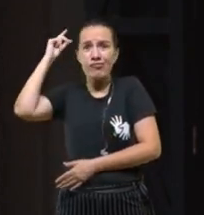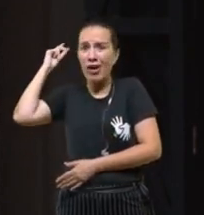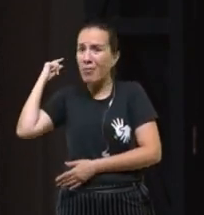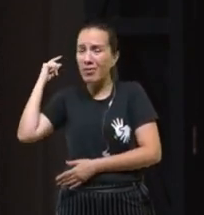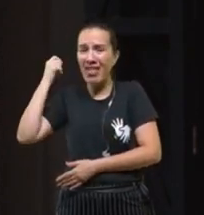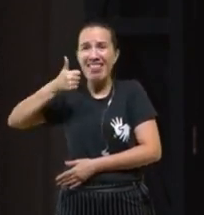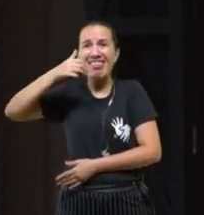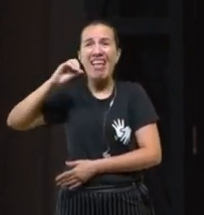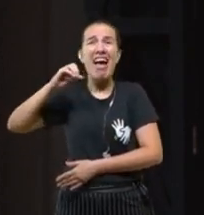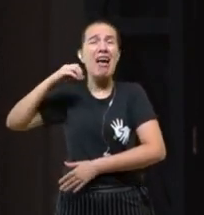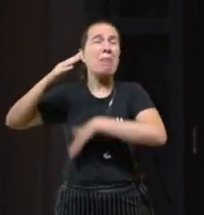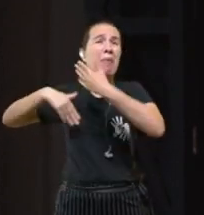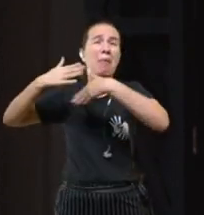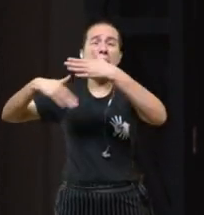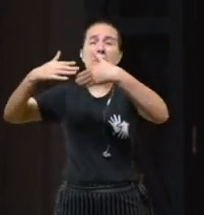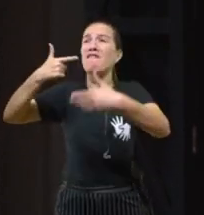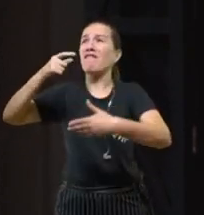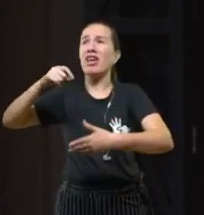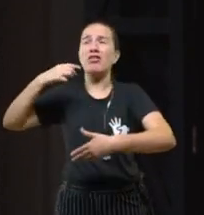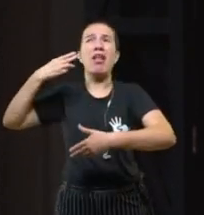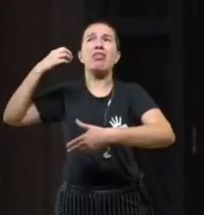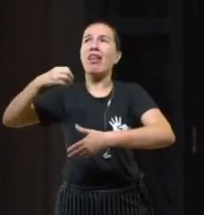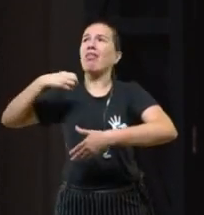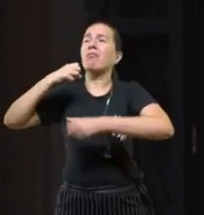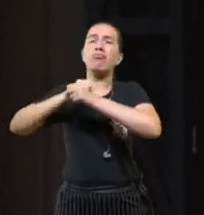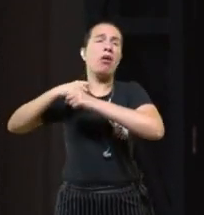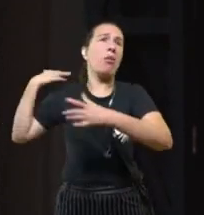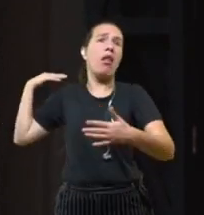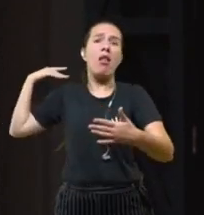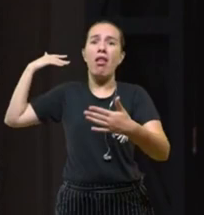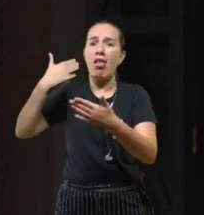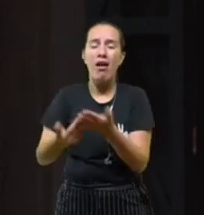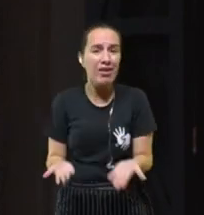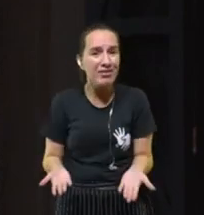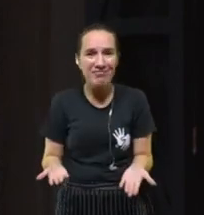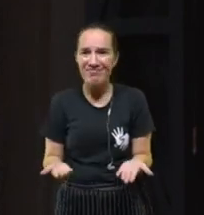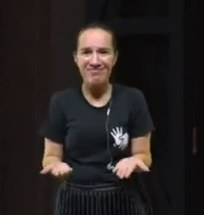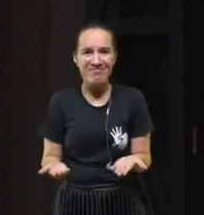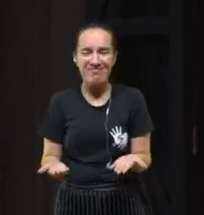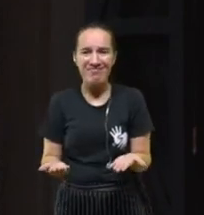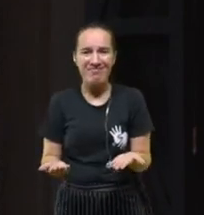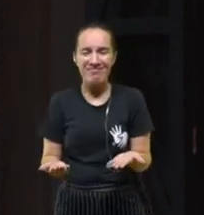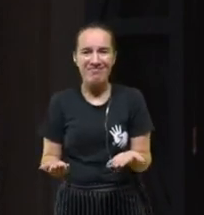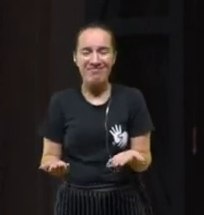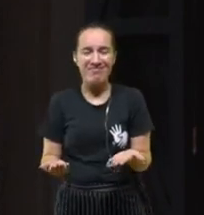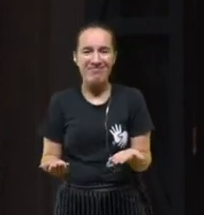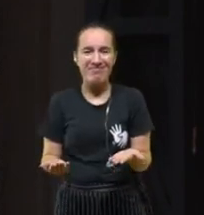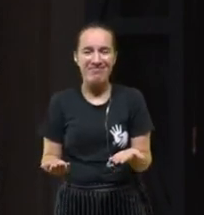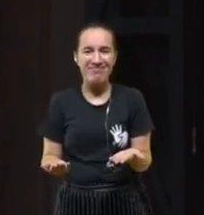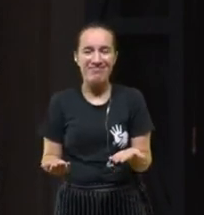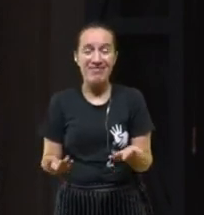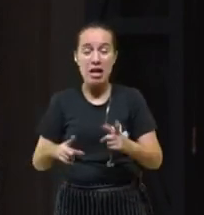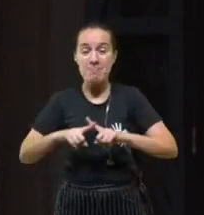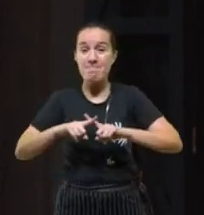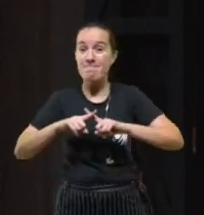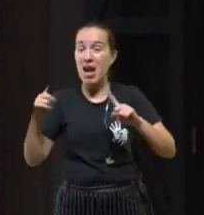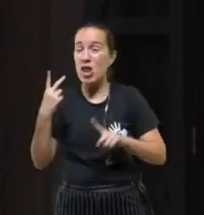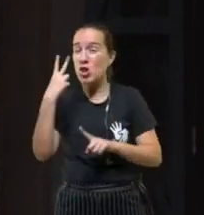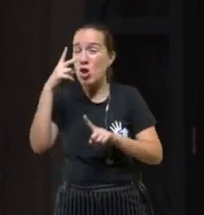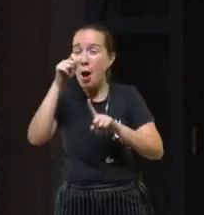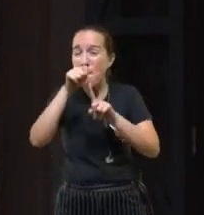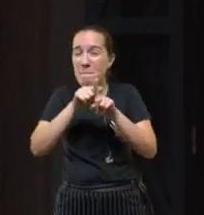por décadas agora, mas esses últimos 2 meses, no meu